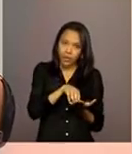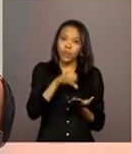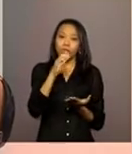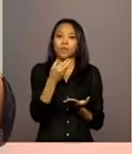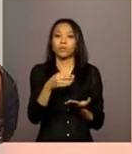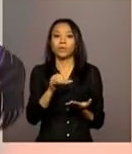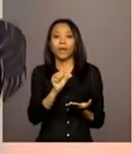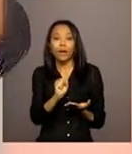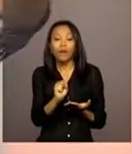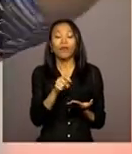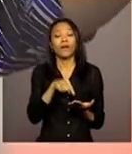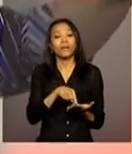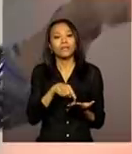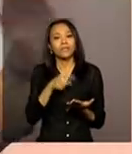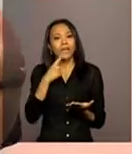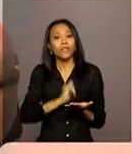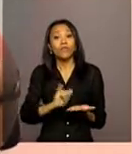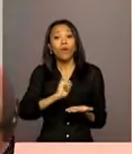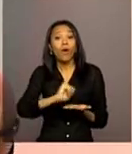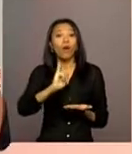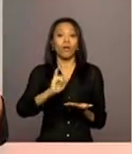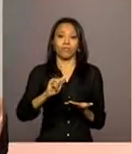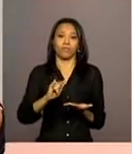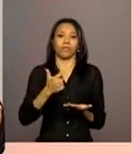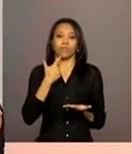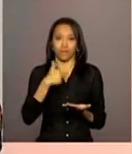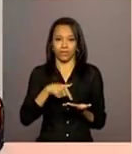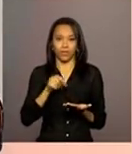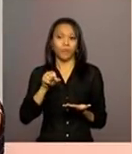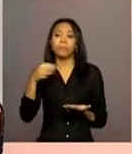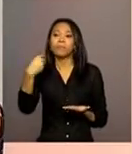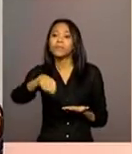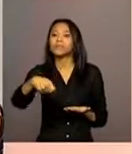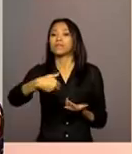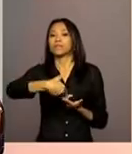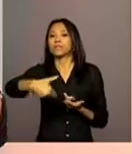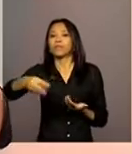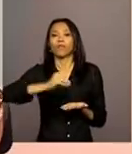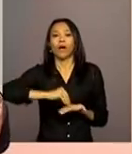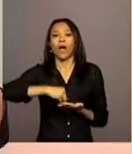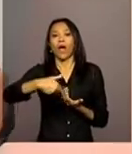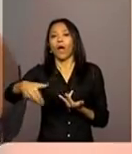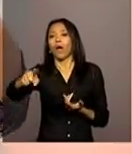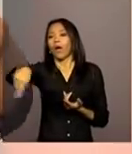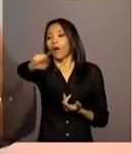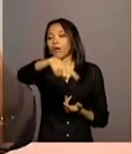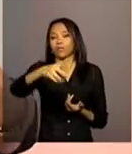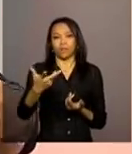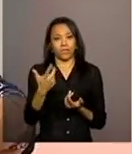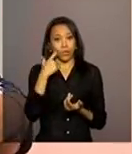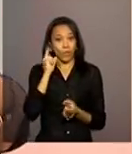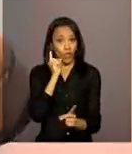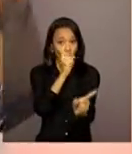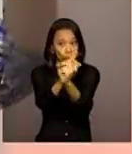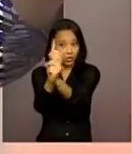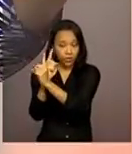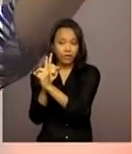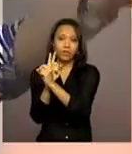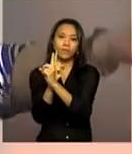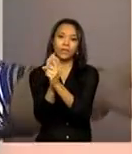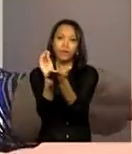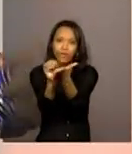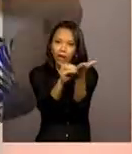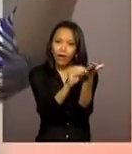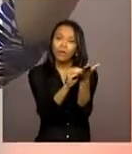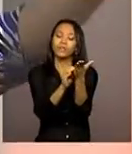não tá afastada da dinâmica do Cris como a gente tem reforç que isso é fundamental Então ela identificando essa demanda ela leva